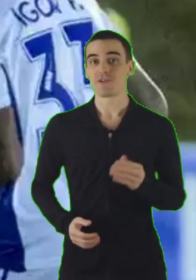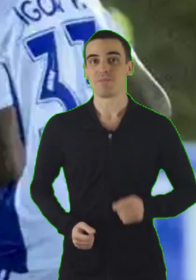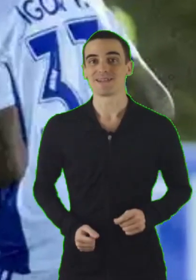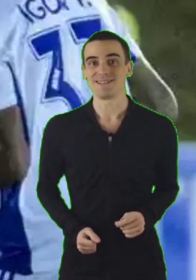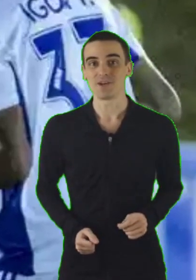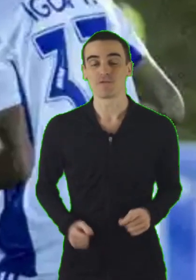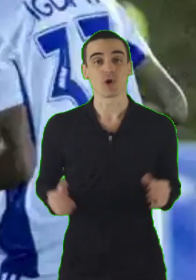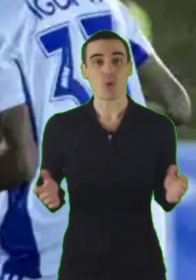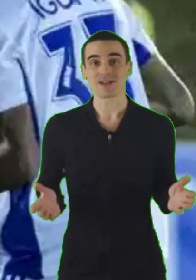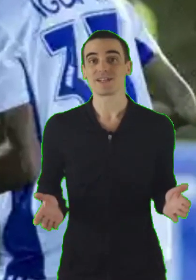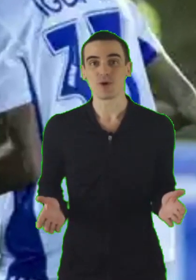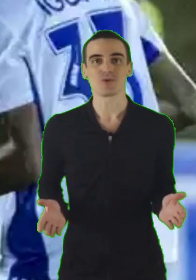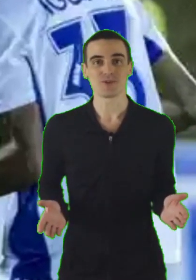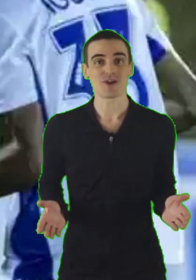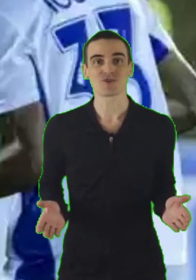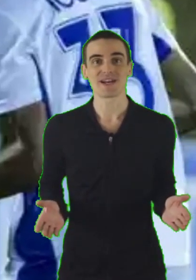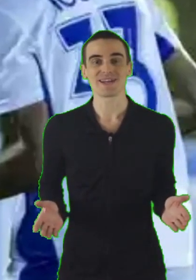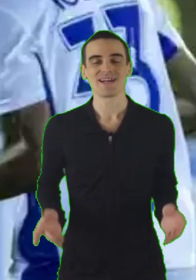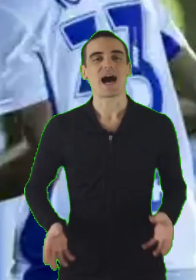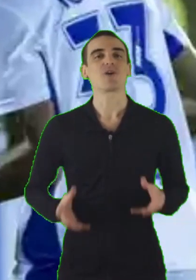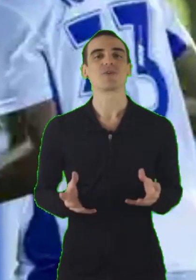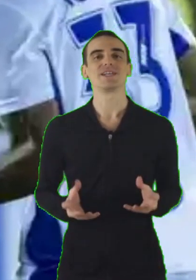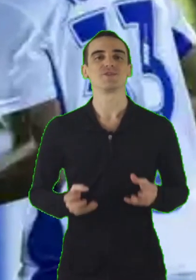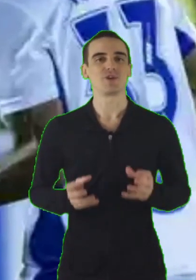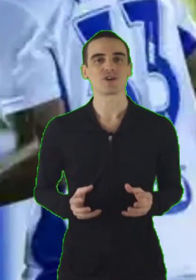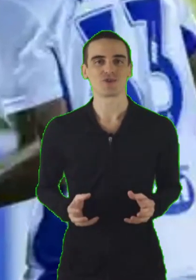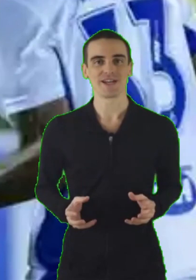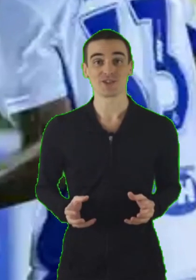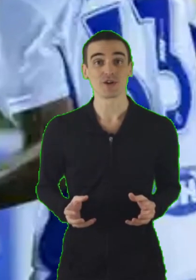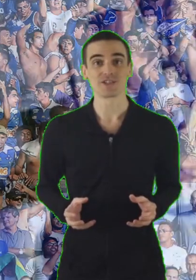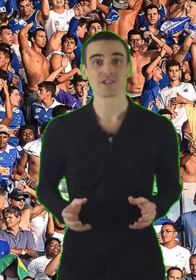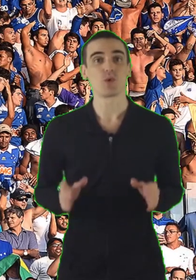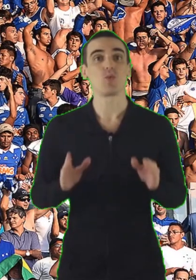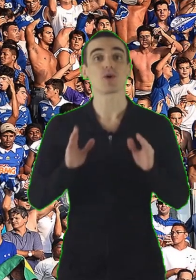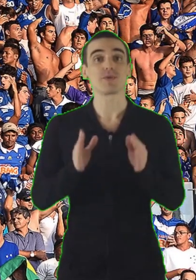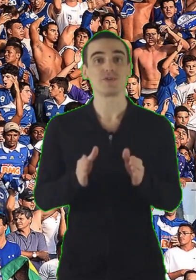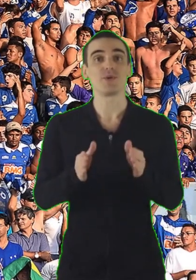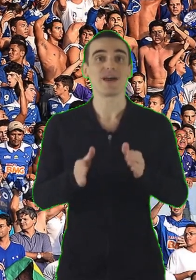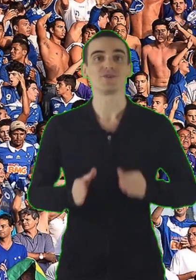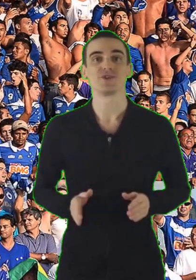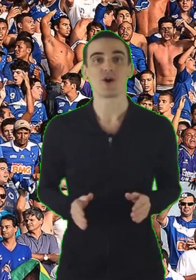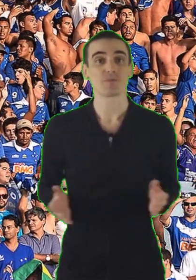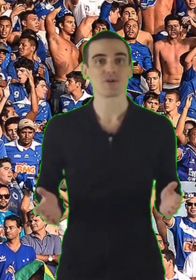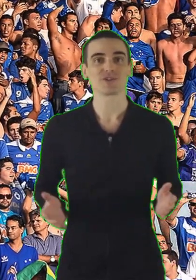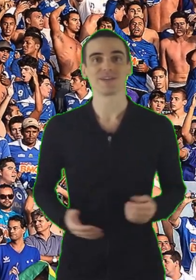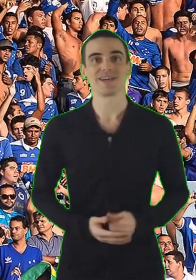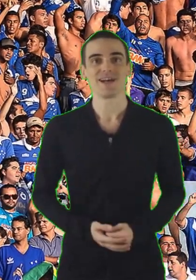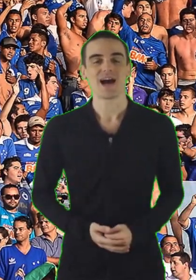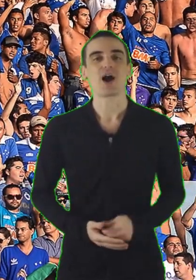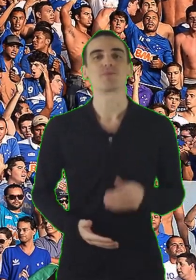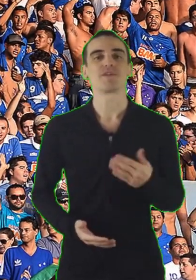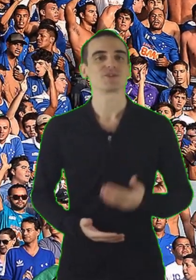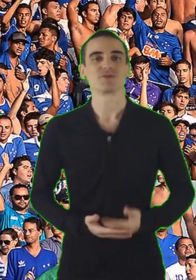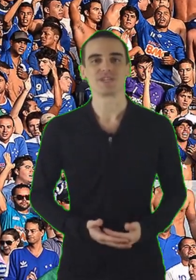Urgente nação. Jogador é esperado na Raposa. Veja isso. Fala, torcedor do Cruzeiro.